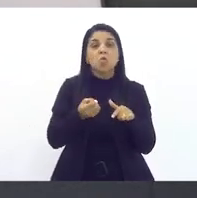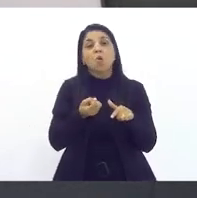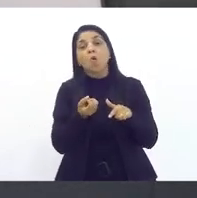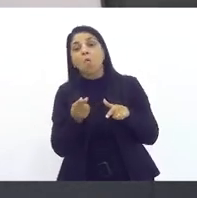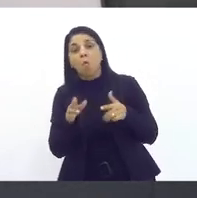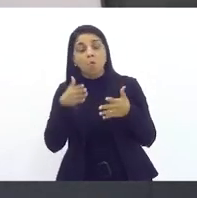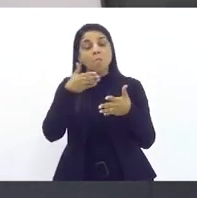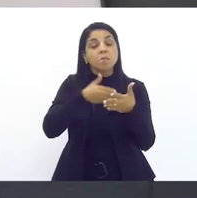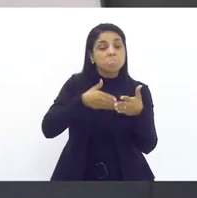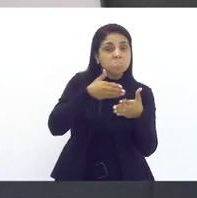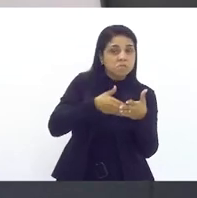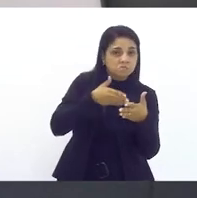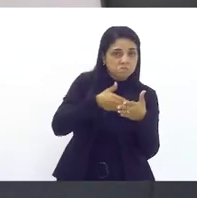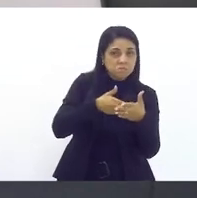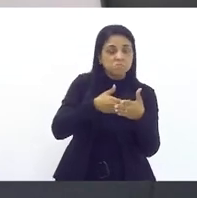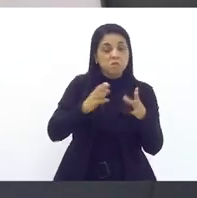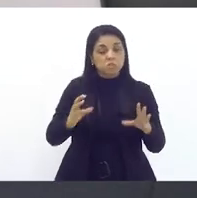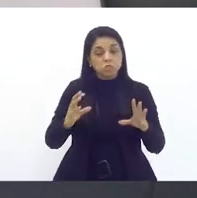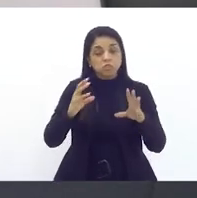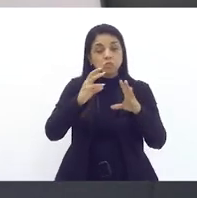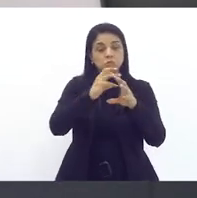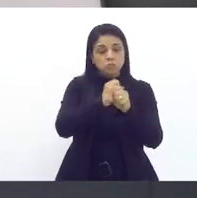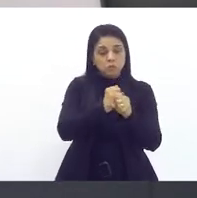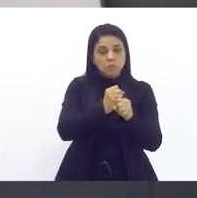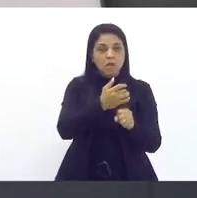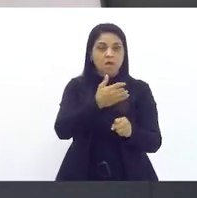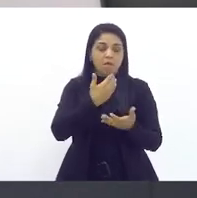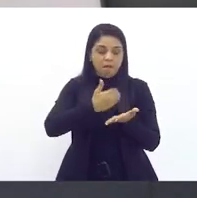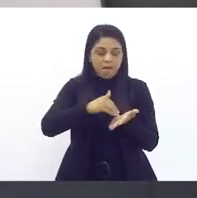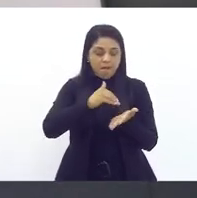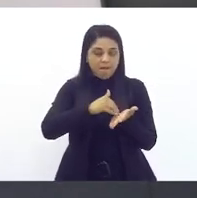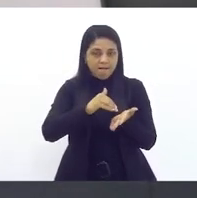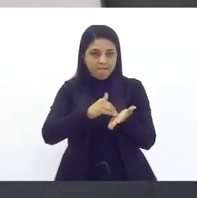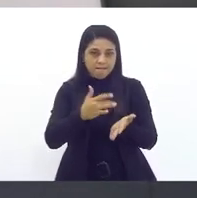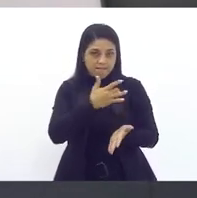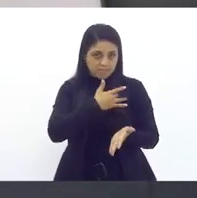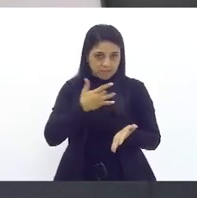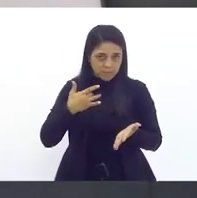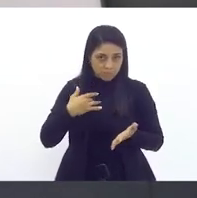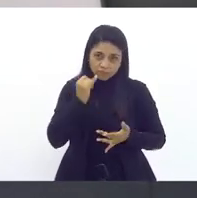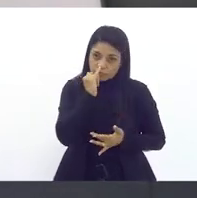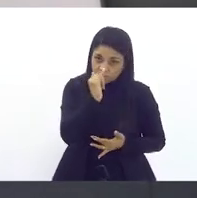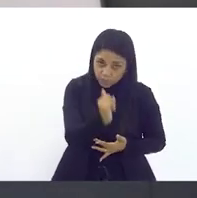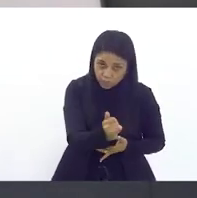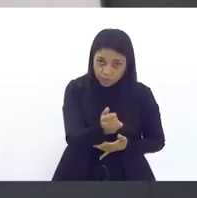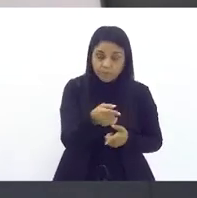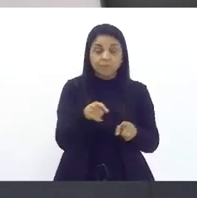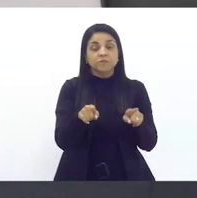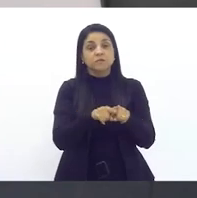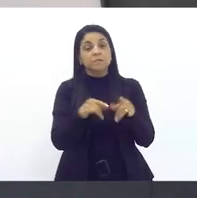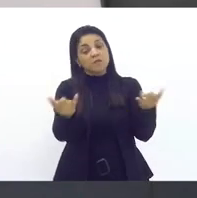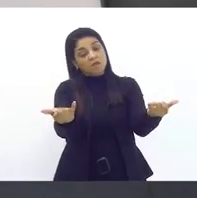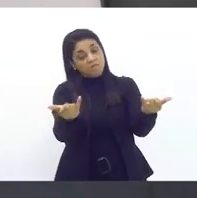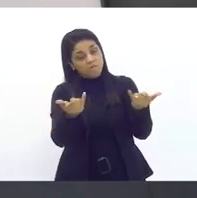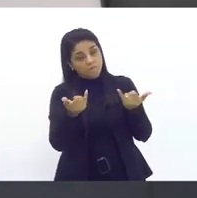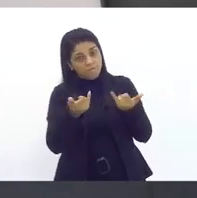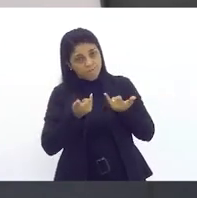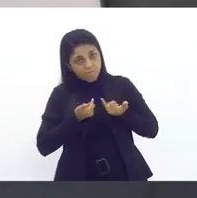possa somar a Secretaria de Saúde na solução desse problema. Nos informar também a